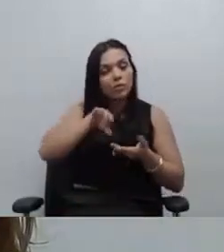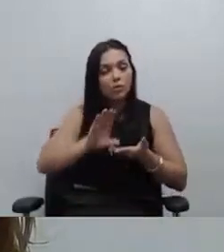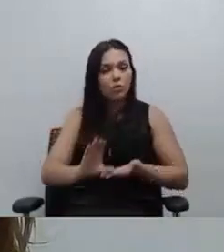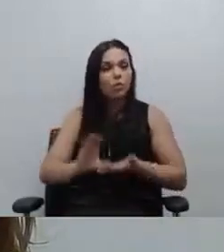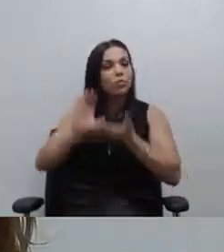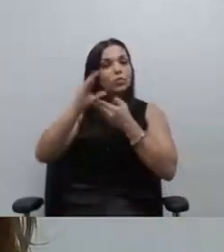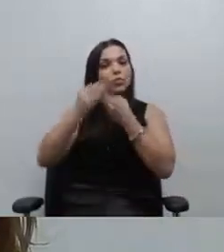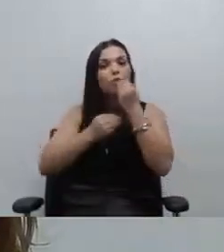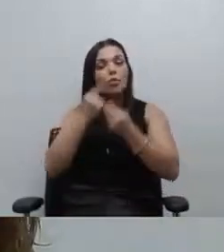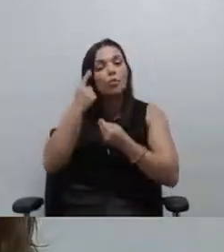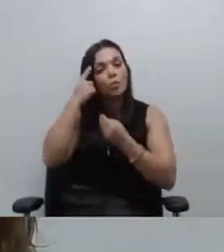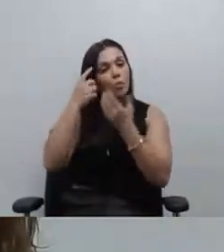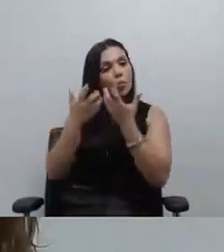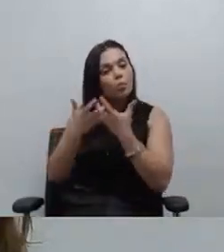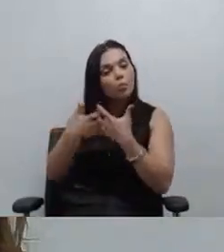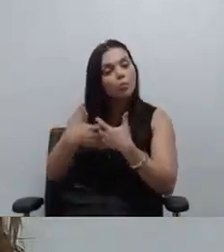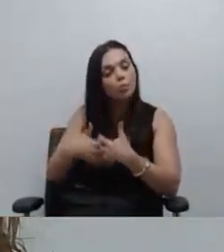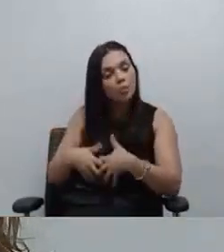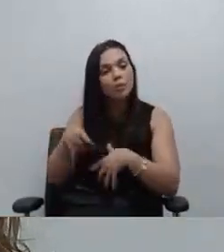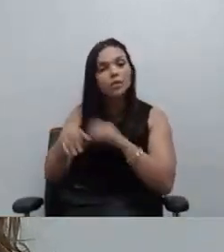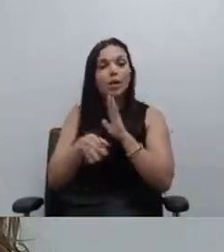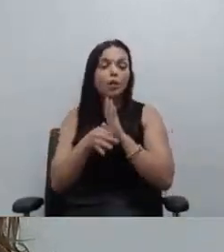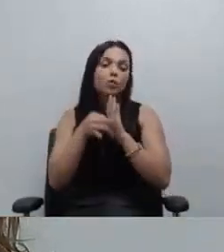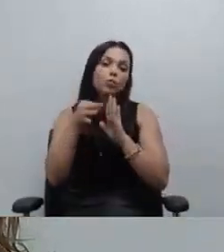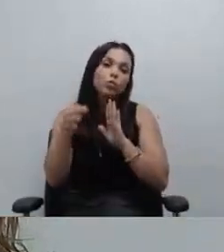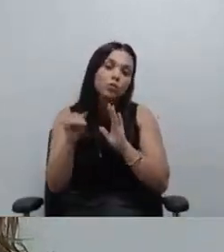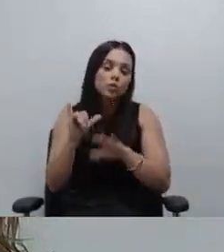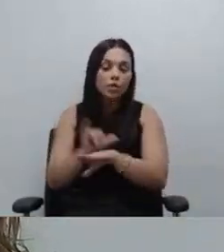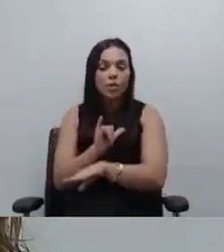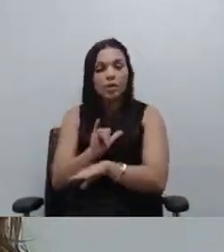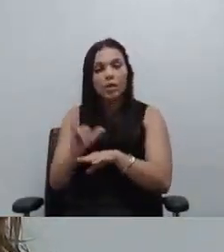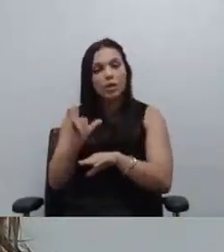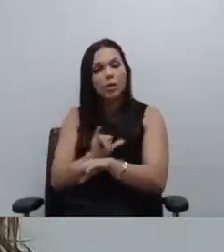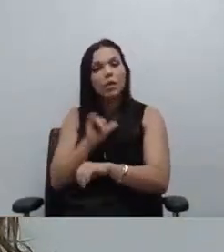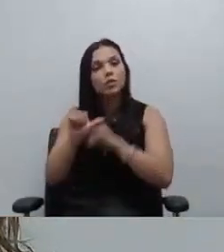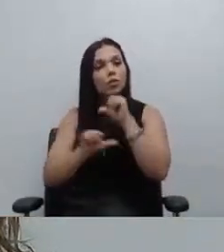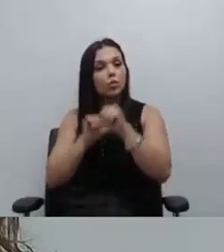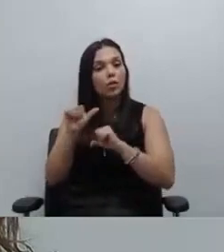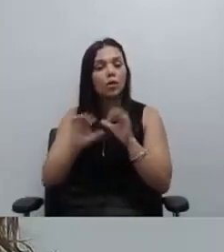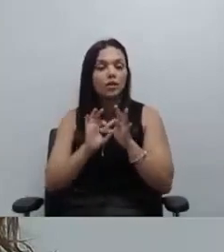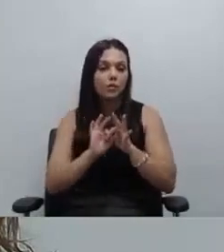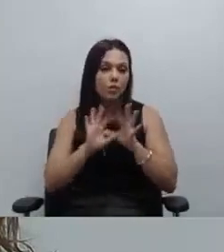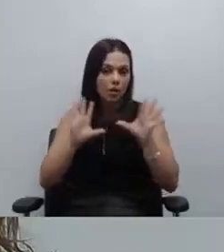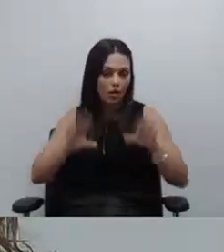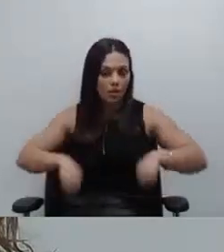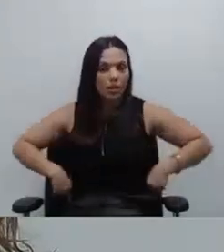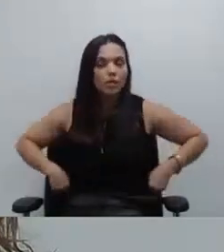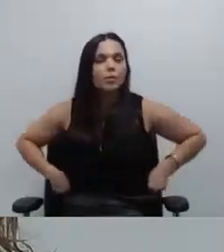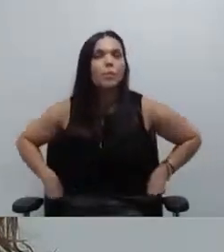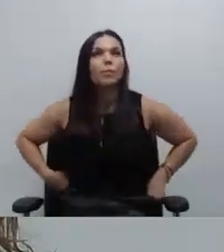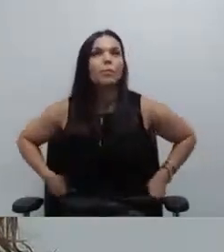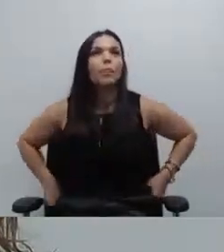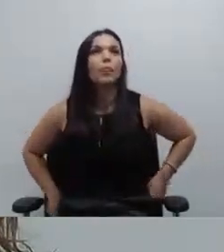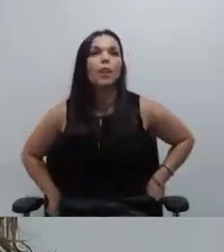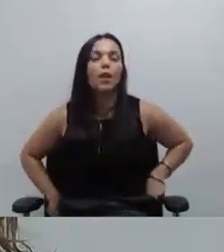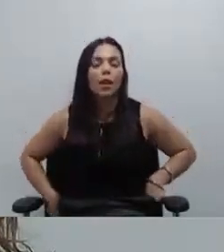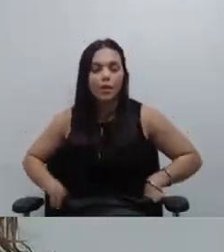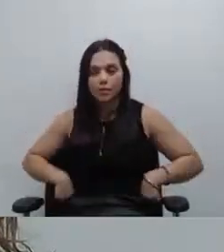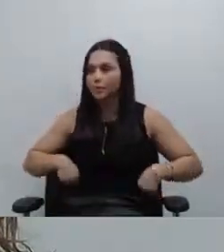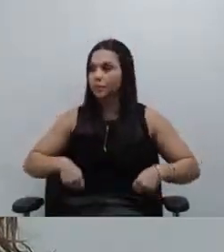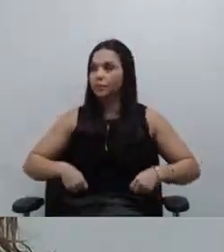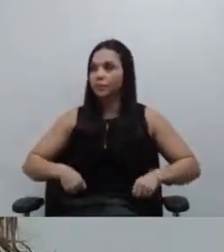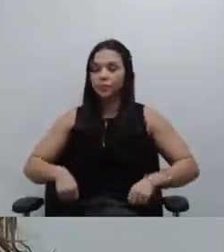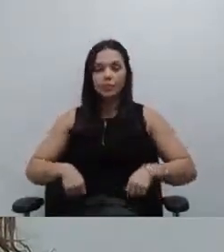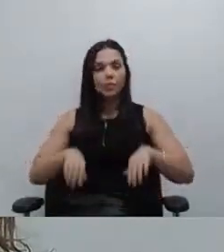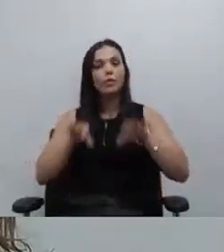em como viabilizar também essas sugestões a partir da alteração de deliberações. Então, muito basicamente,